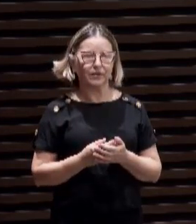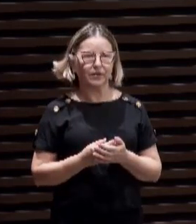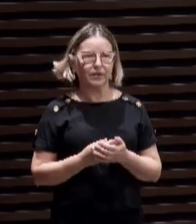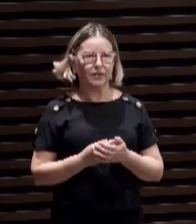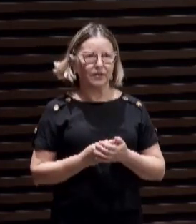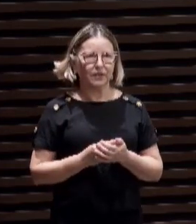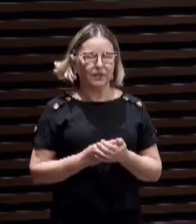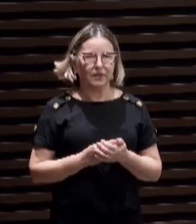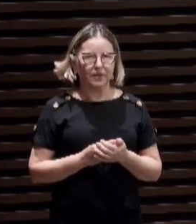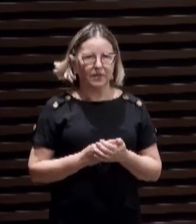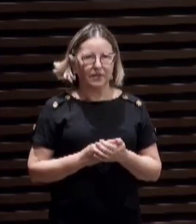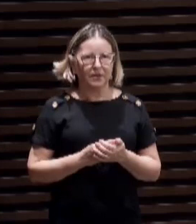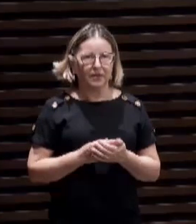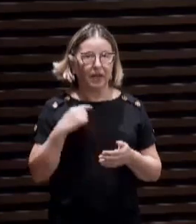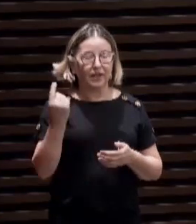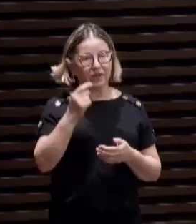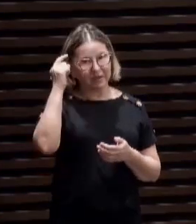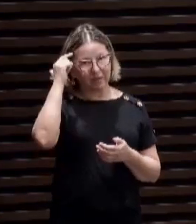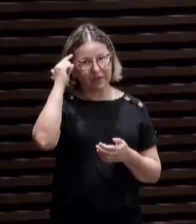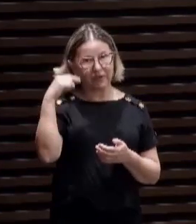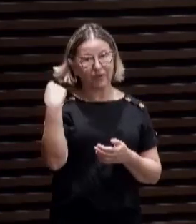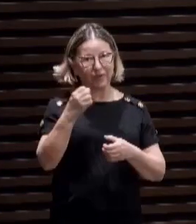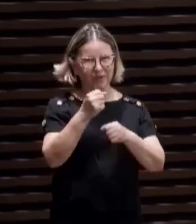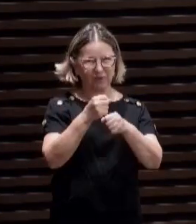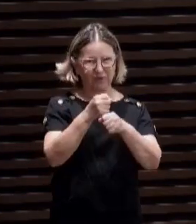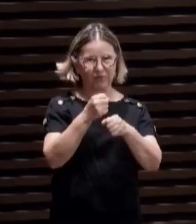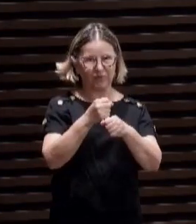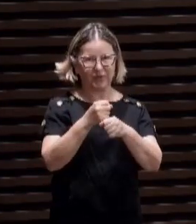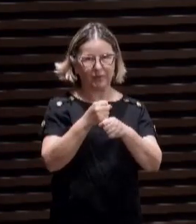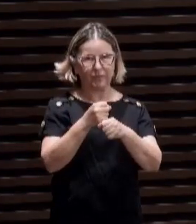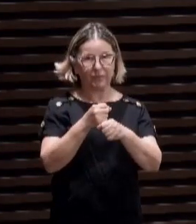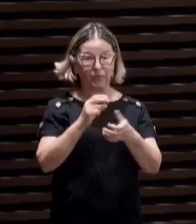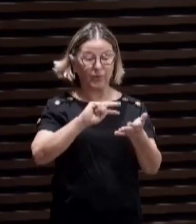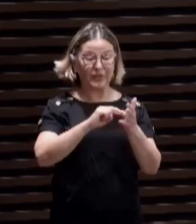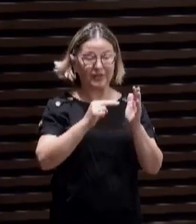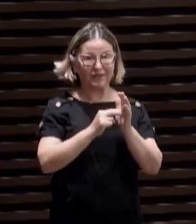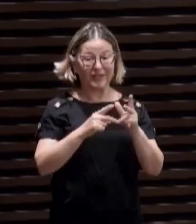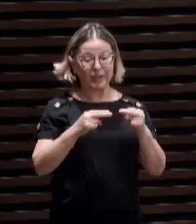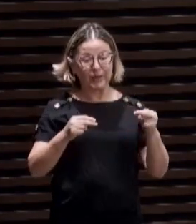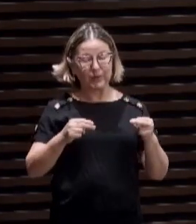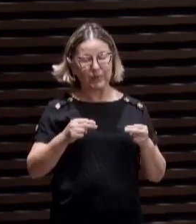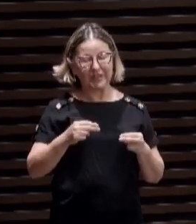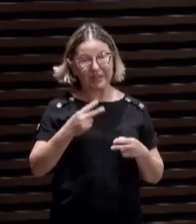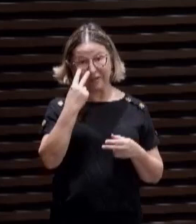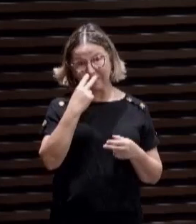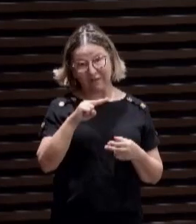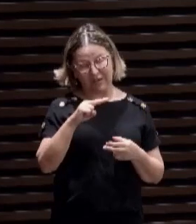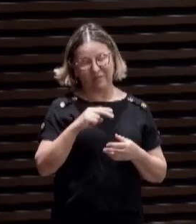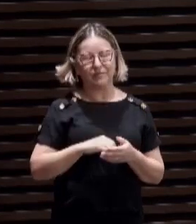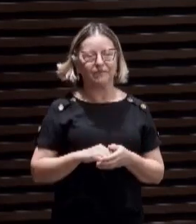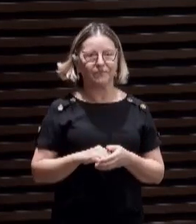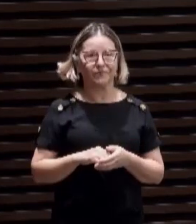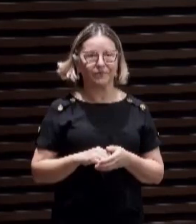e nós, em nossa mente, vamos construindo o sentido daquilo que nós estamos ouvindo. Nós temos aqui o texto base da Palavra